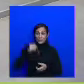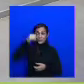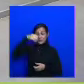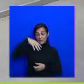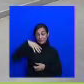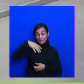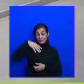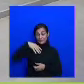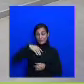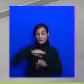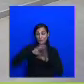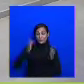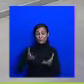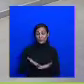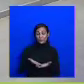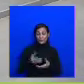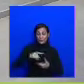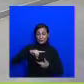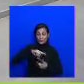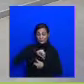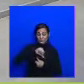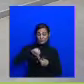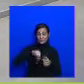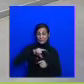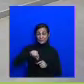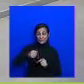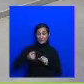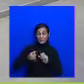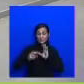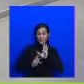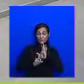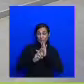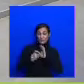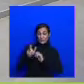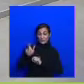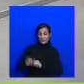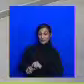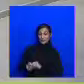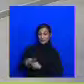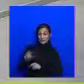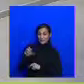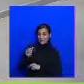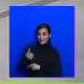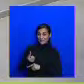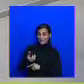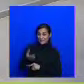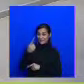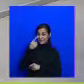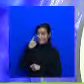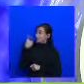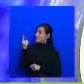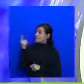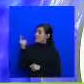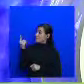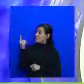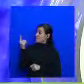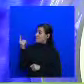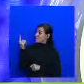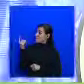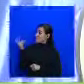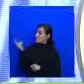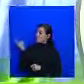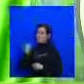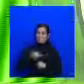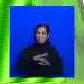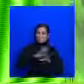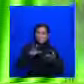Bola no suporte. Vamos identificar o globo para o sorteio do número correspondente à coluna de número 6. Bola posicionada,